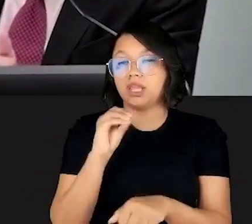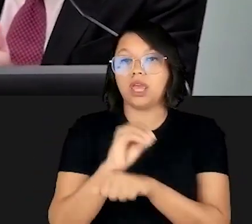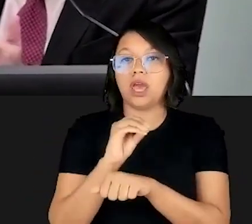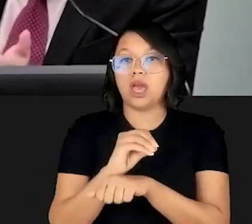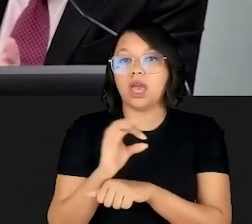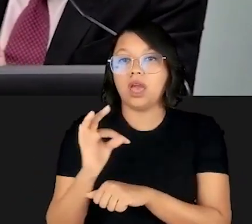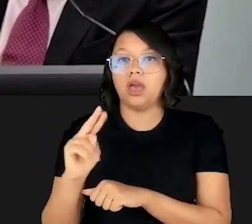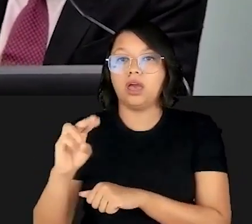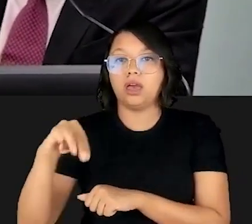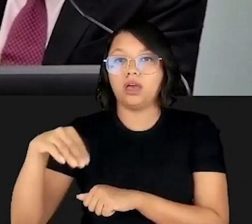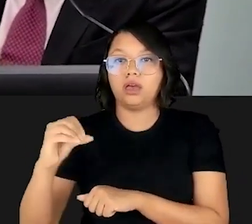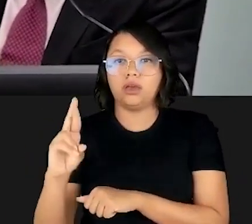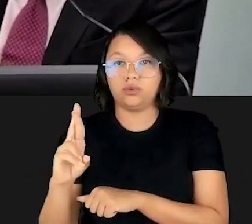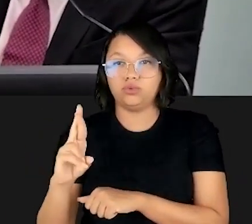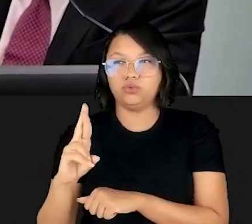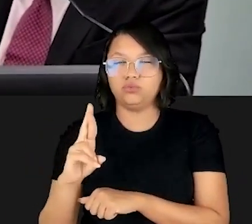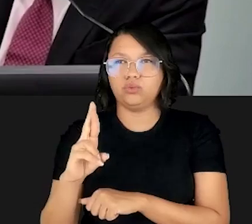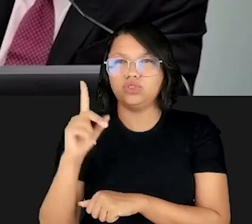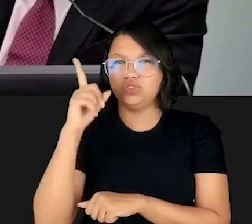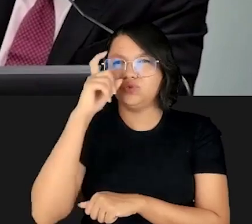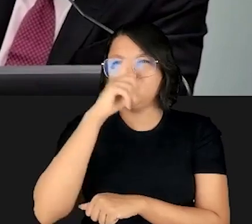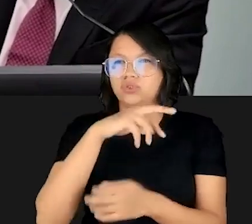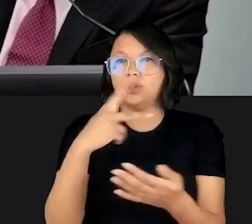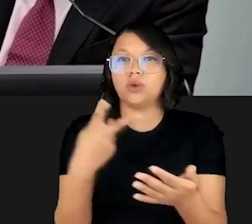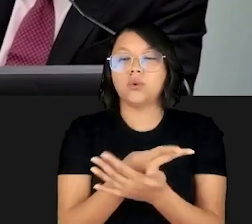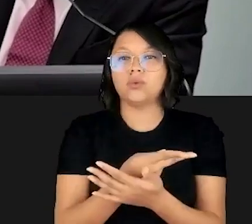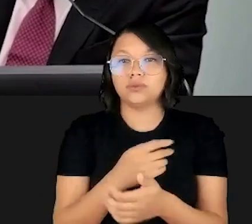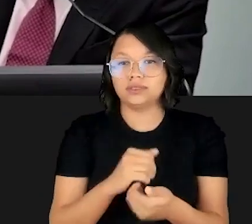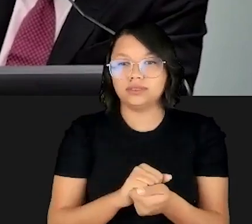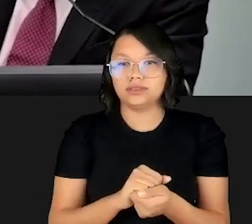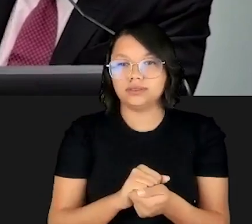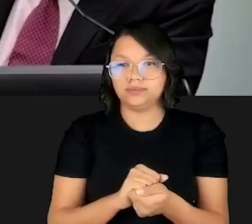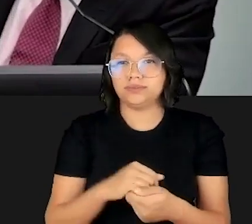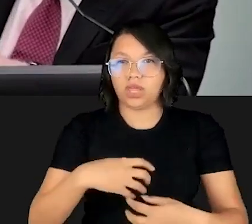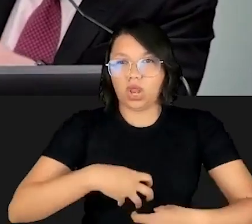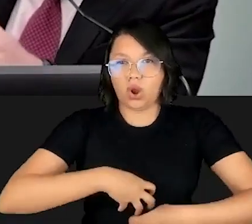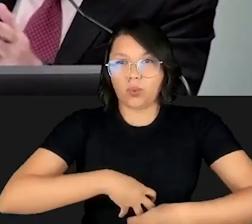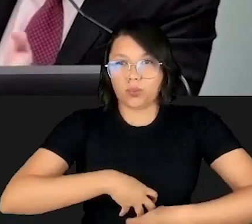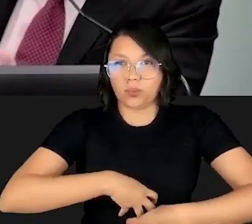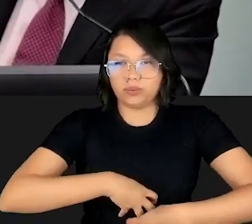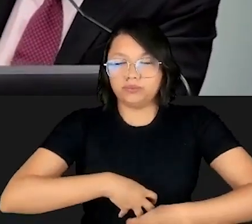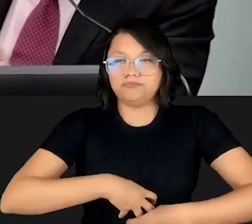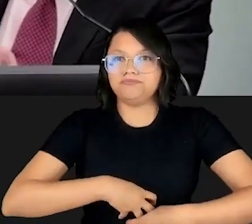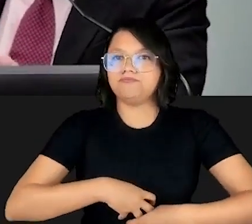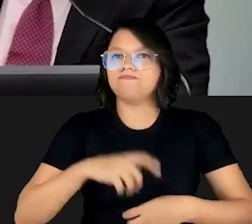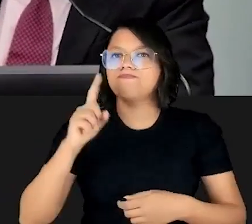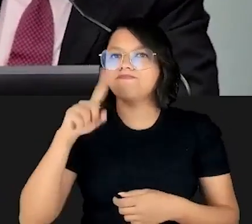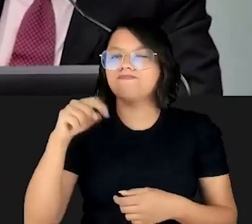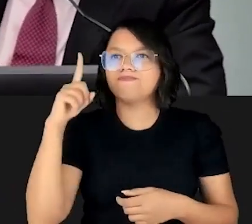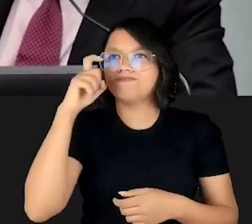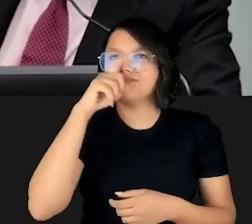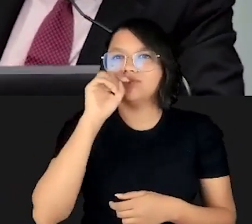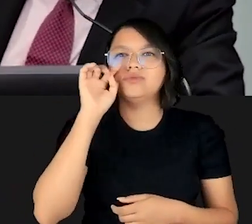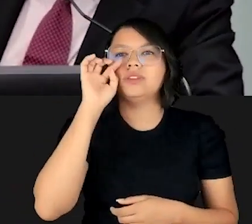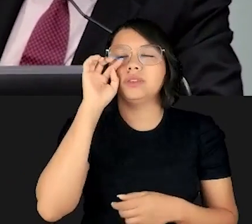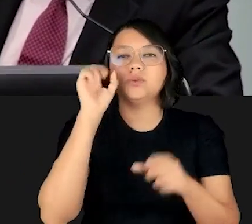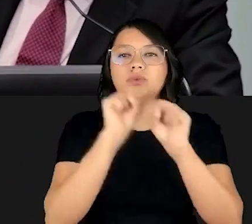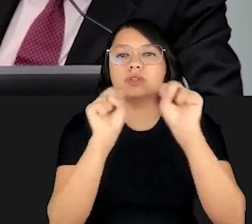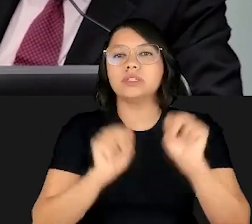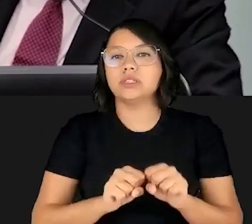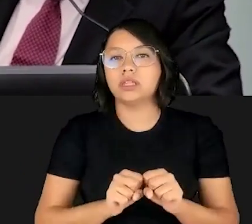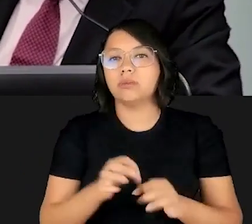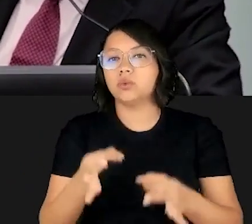tumor relativamente raro chamado GIST, tumor de estroma gastrointestinal. Foi uma grande celeuma, inclusive no sistema jurídico